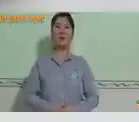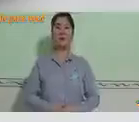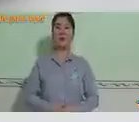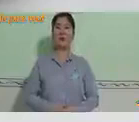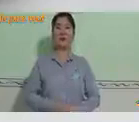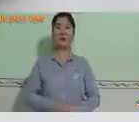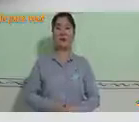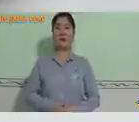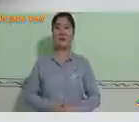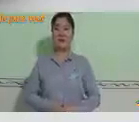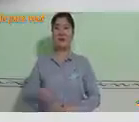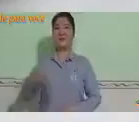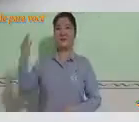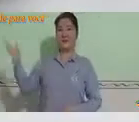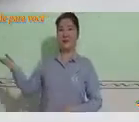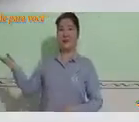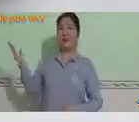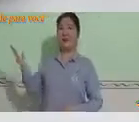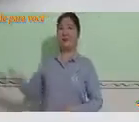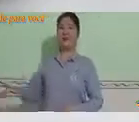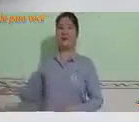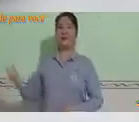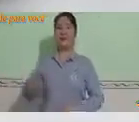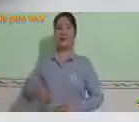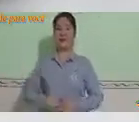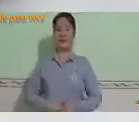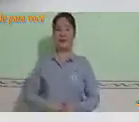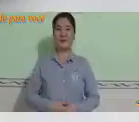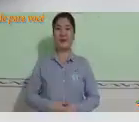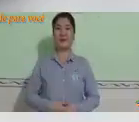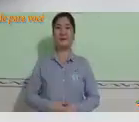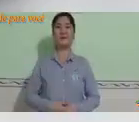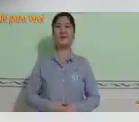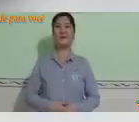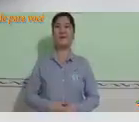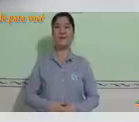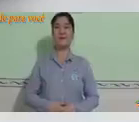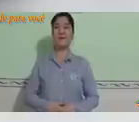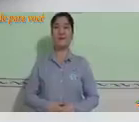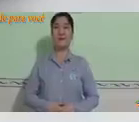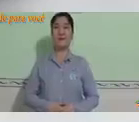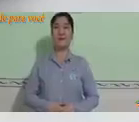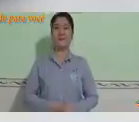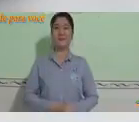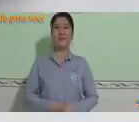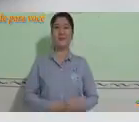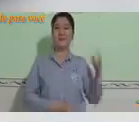Aplicar diariamente na pele um pouquinho de óleo de rosa de mosqueta, HIPOGLO, acento agudo, sol,